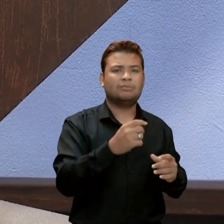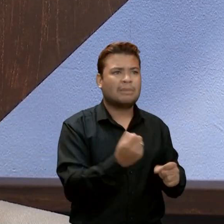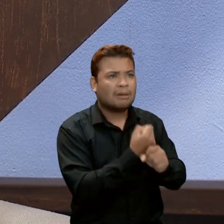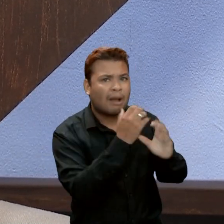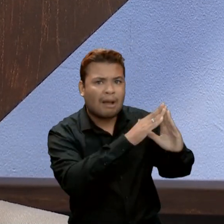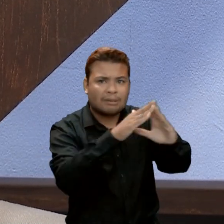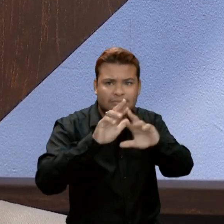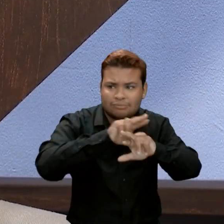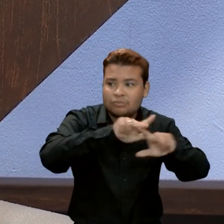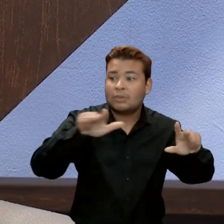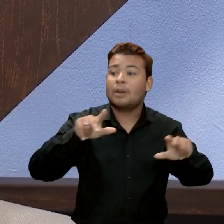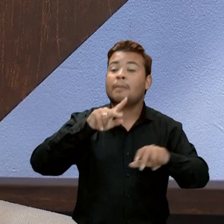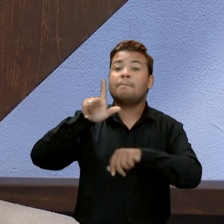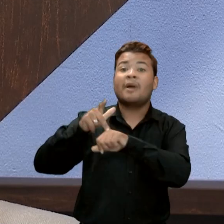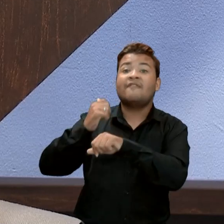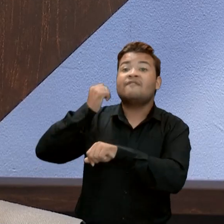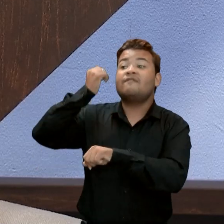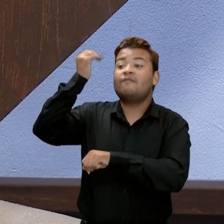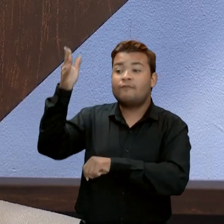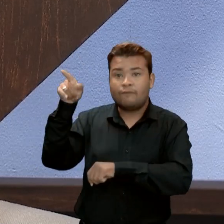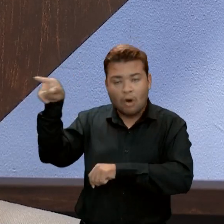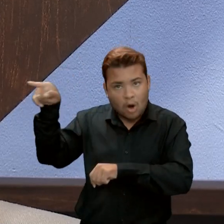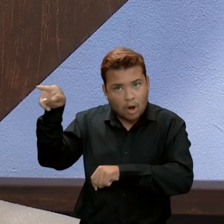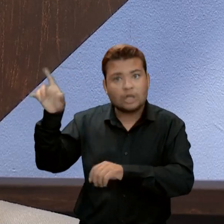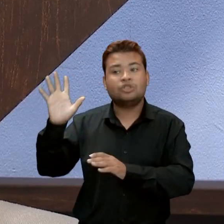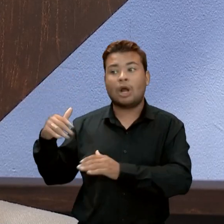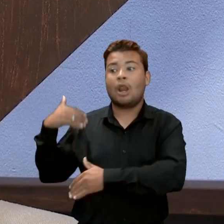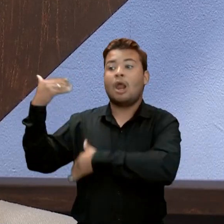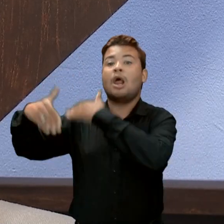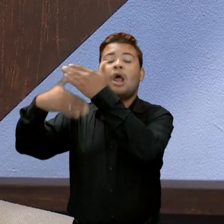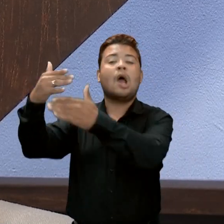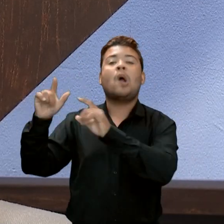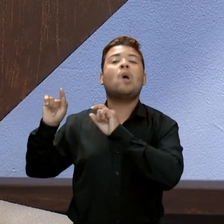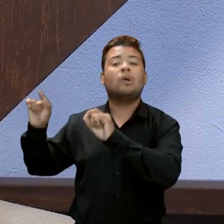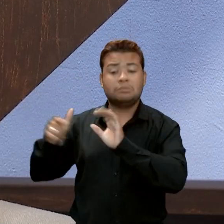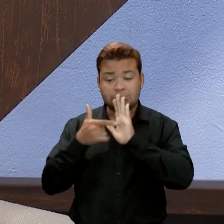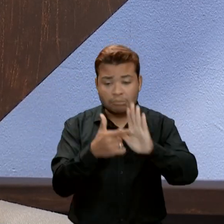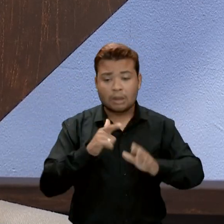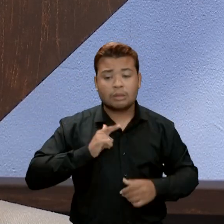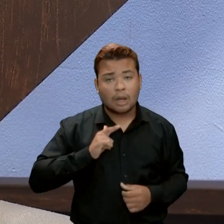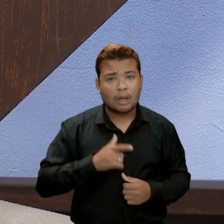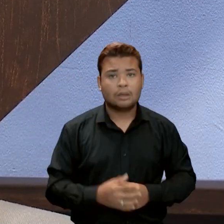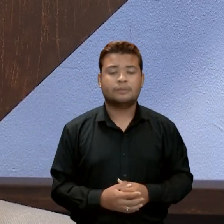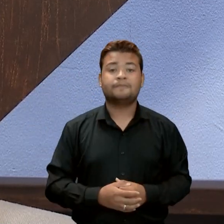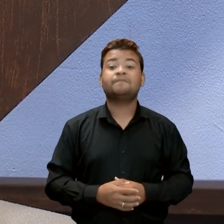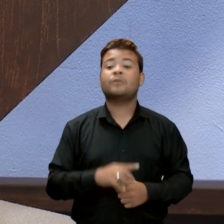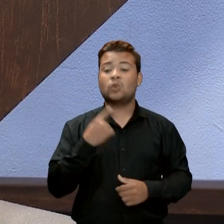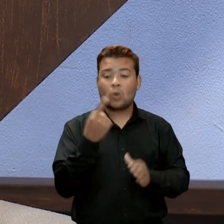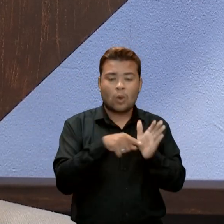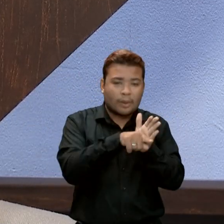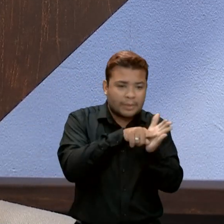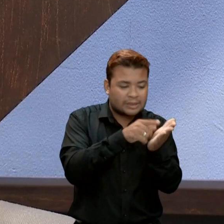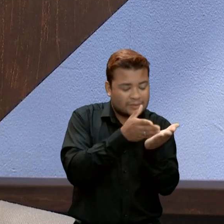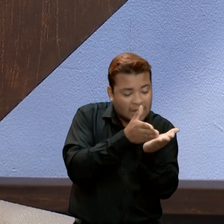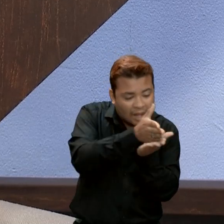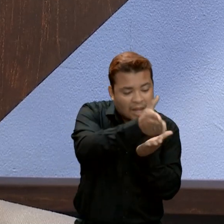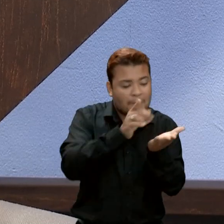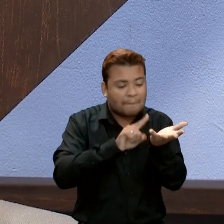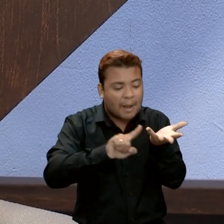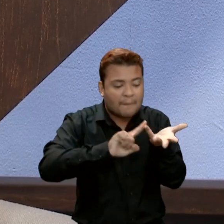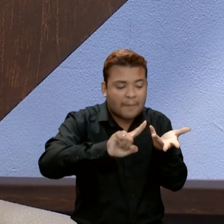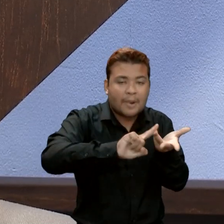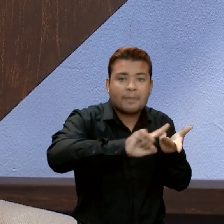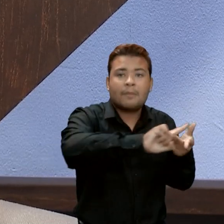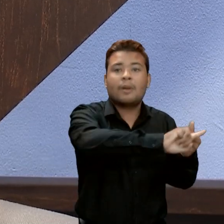então, assim, nós temos, né, voltando na tua pergunta especificamente, várias linhas de pesquisas voltadas para a inovação